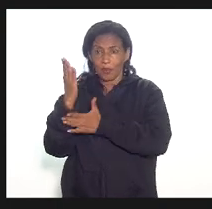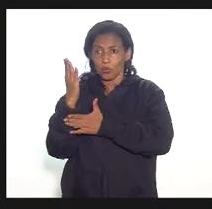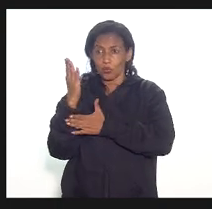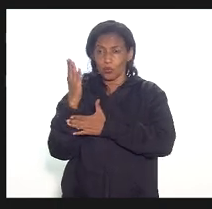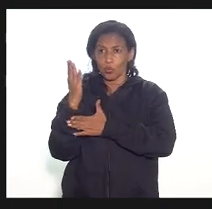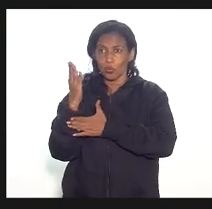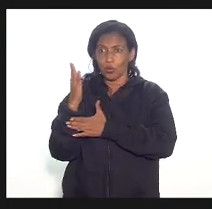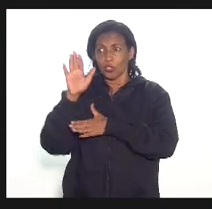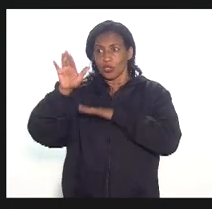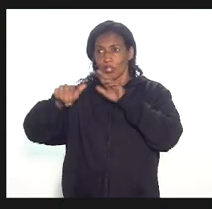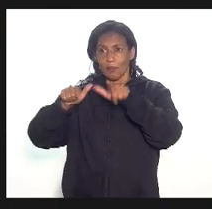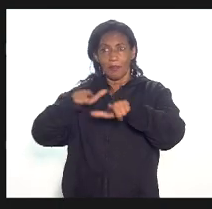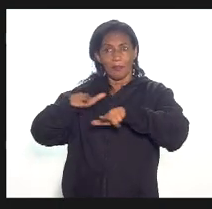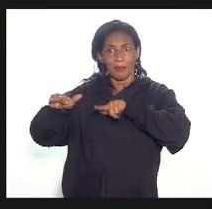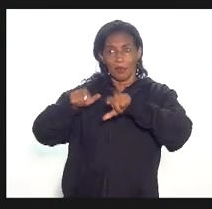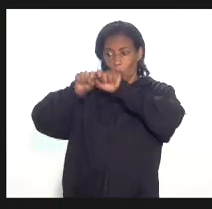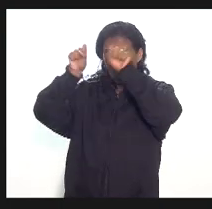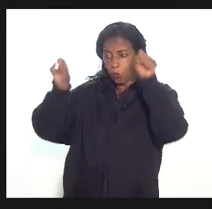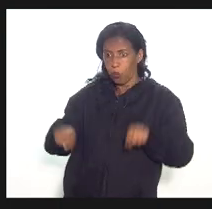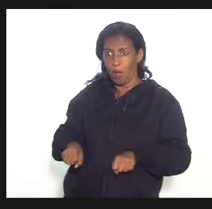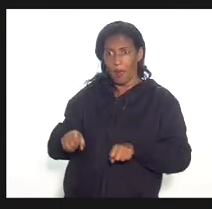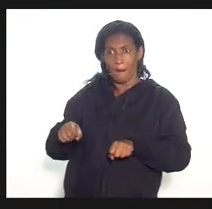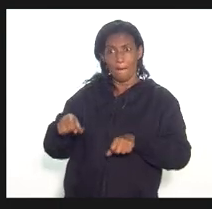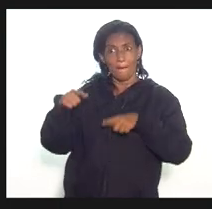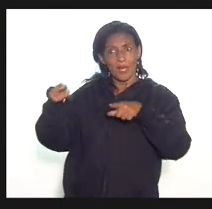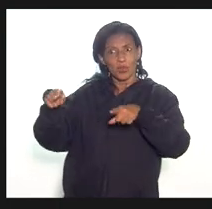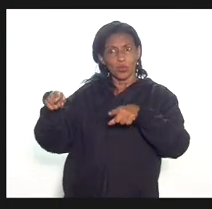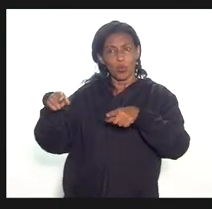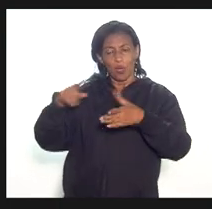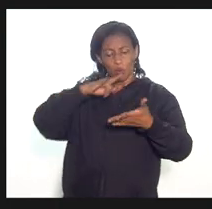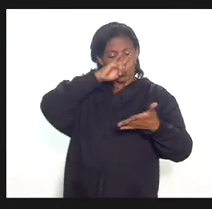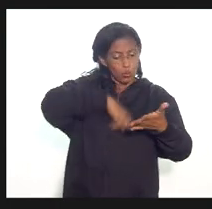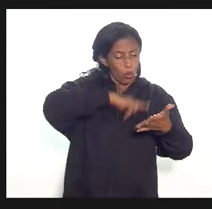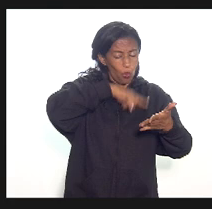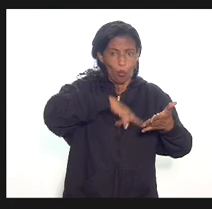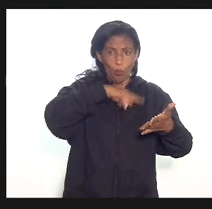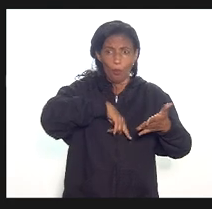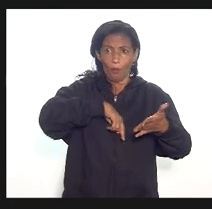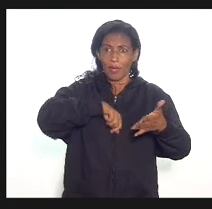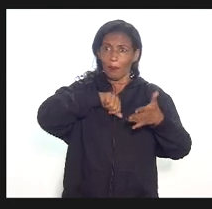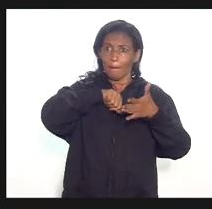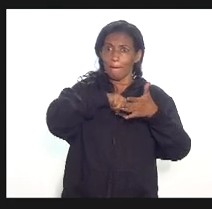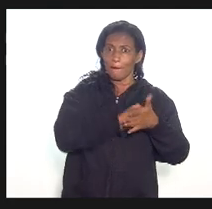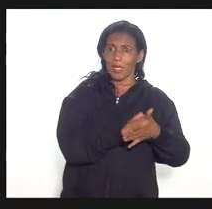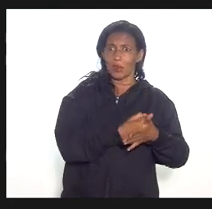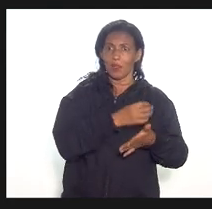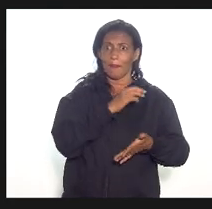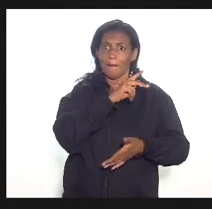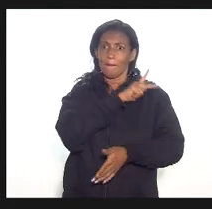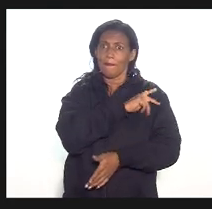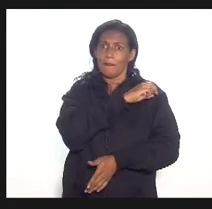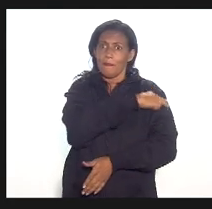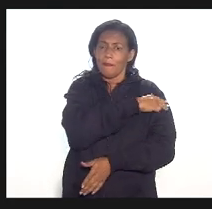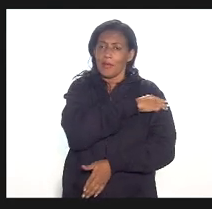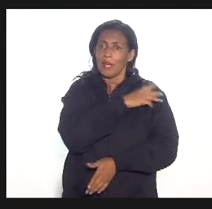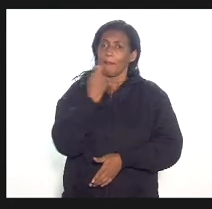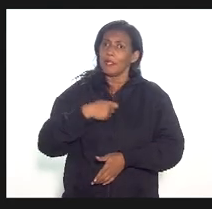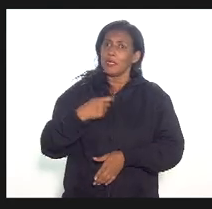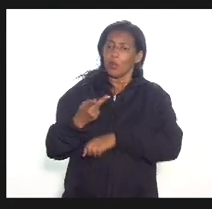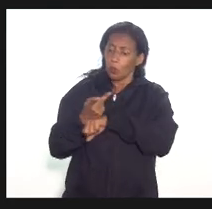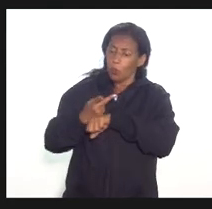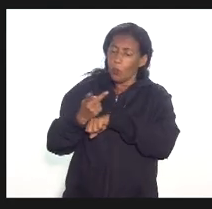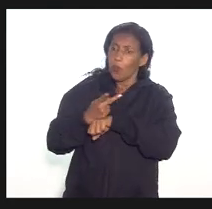as pessoas estão com documentos presos na polícia militar atrapalhando de arrumarem um emprego